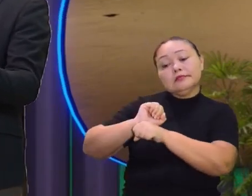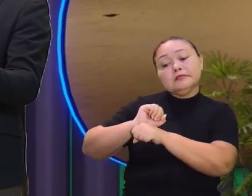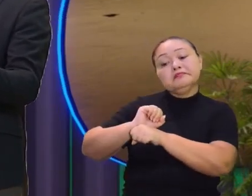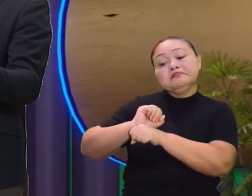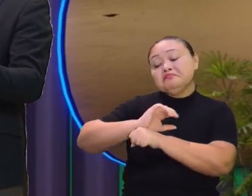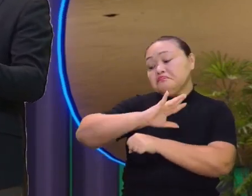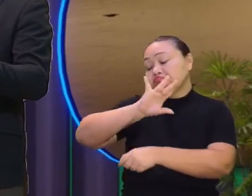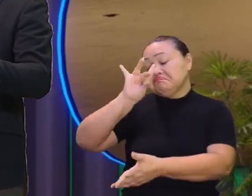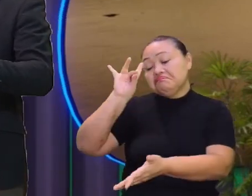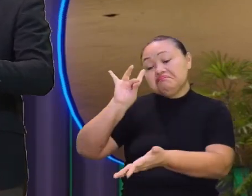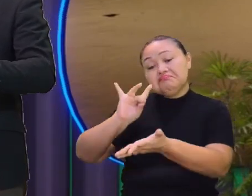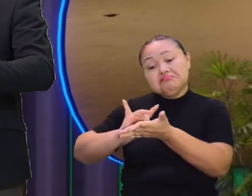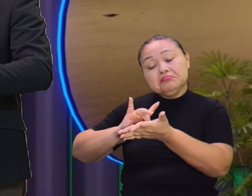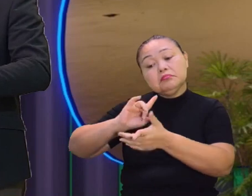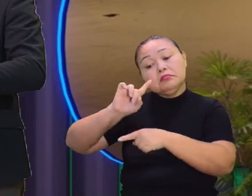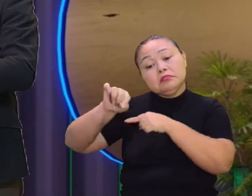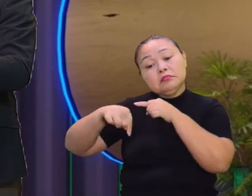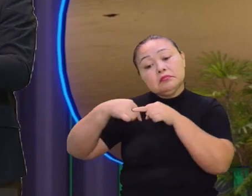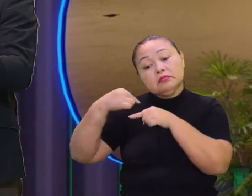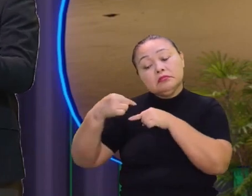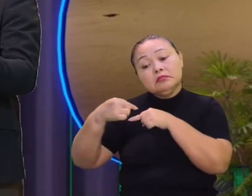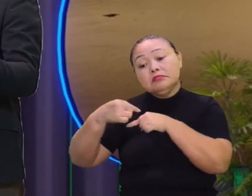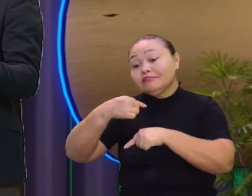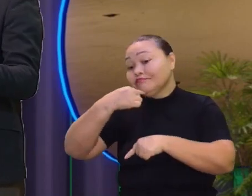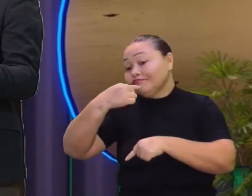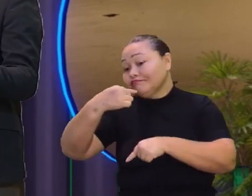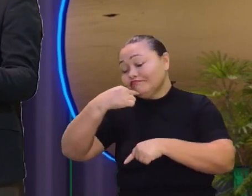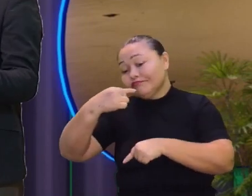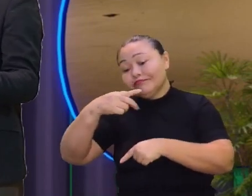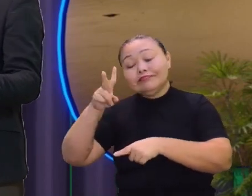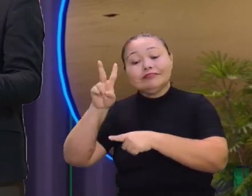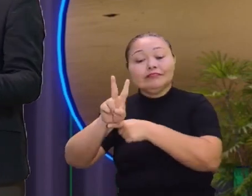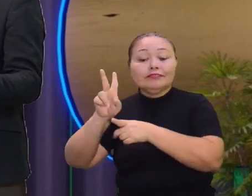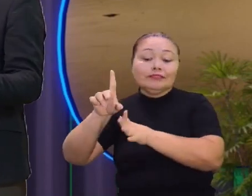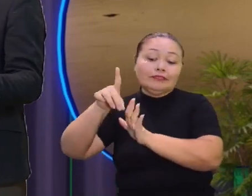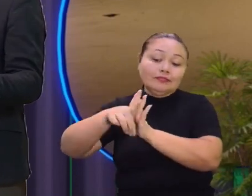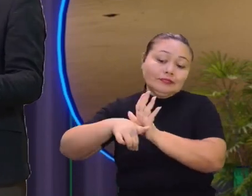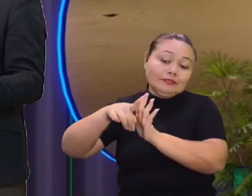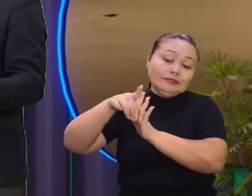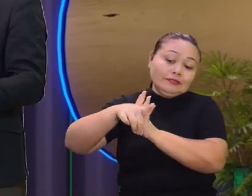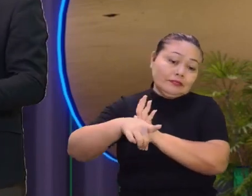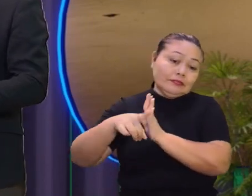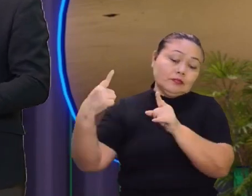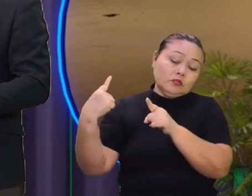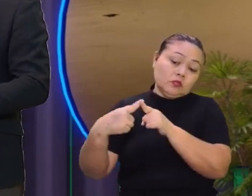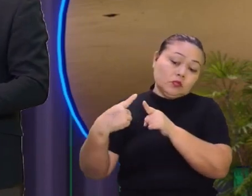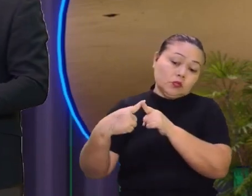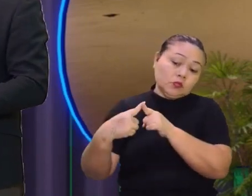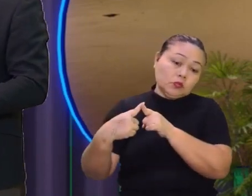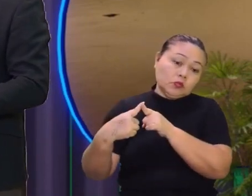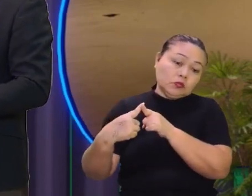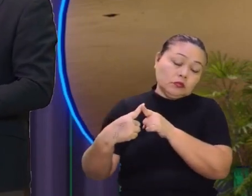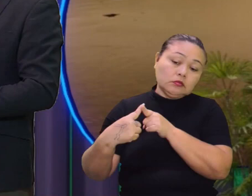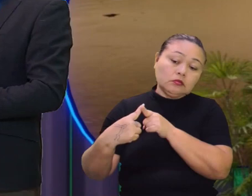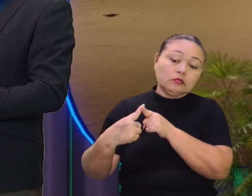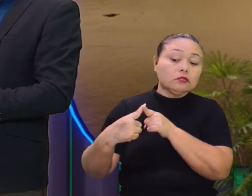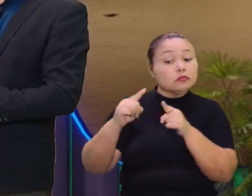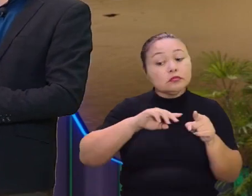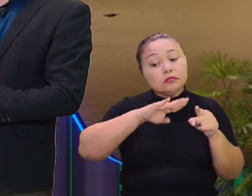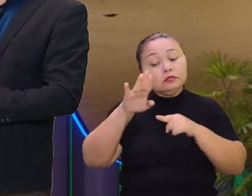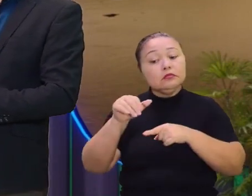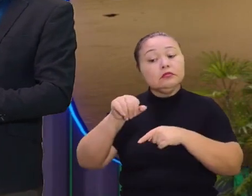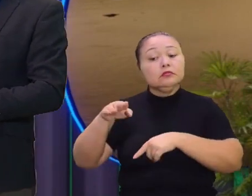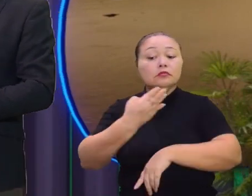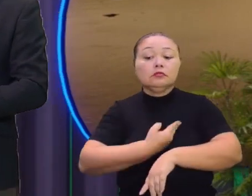inteiro. Com certeza. Por ter se tornado inviável mantê-la. Mantê-la por conta aí da prioridade